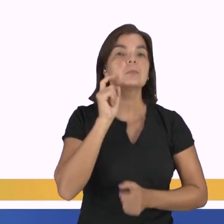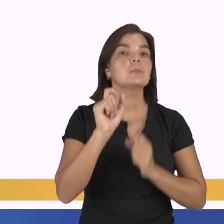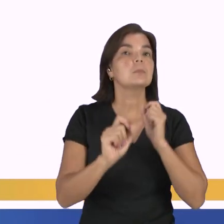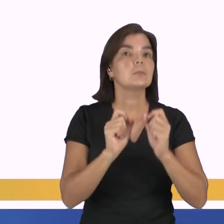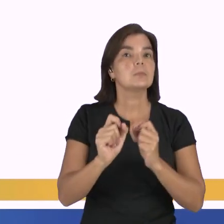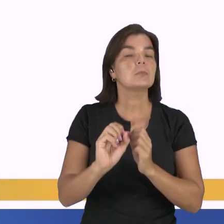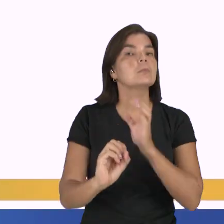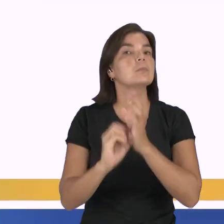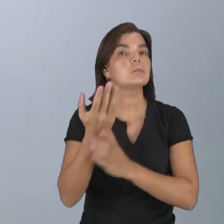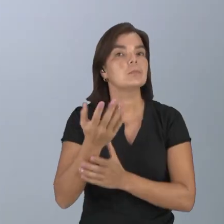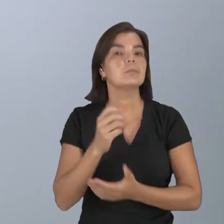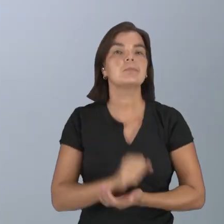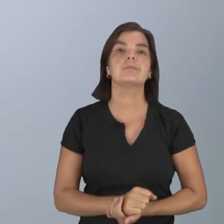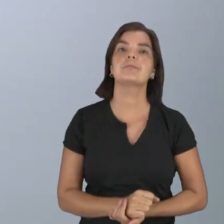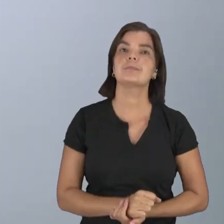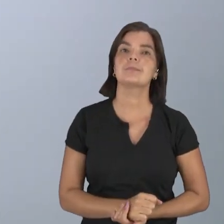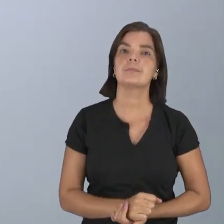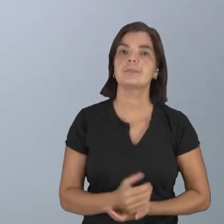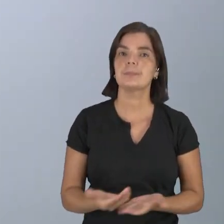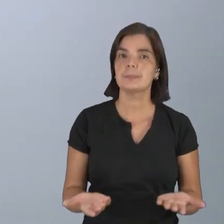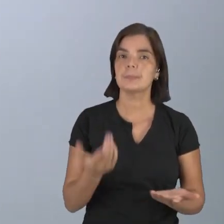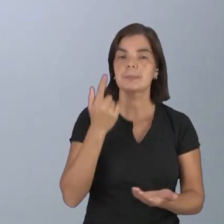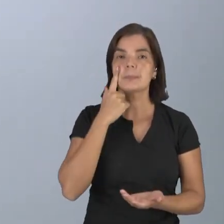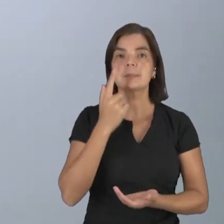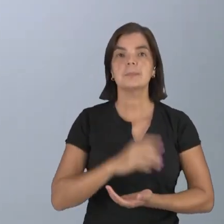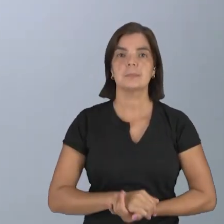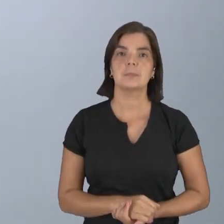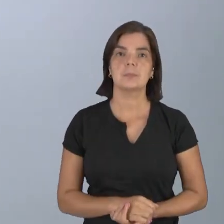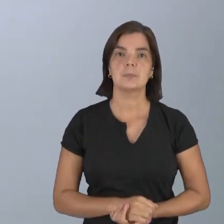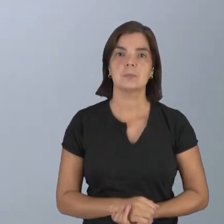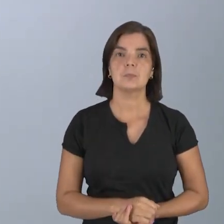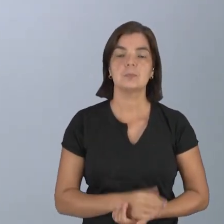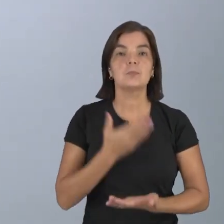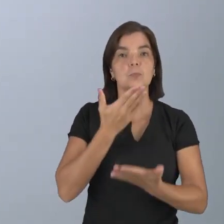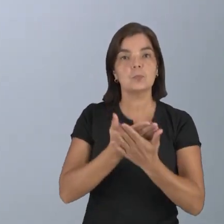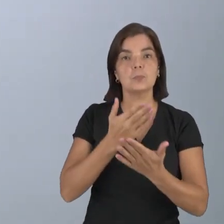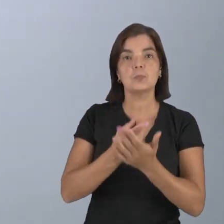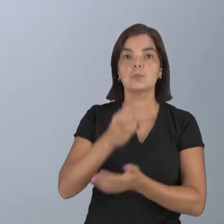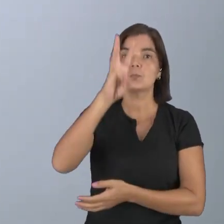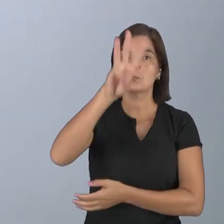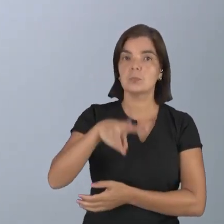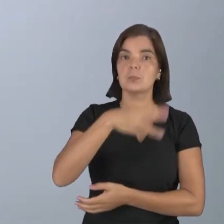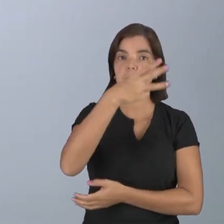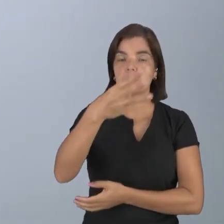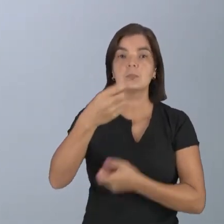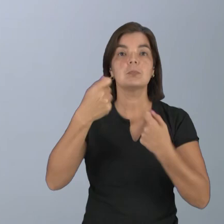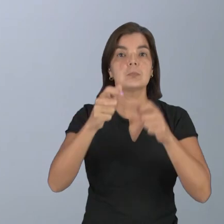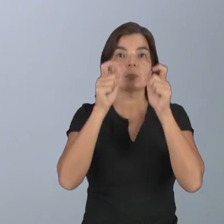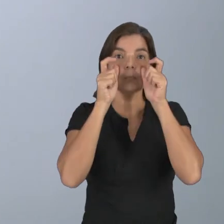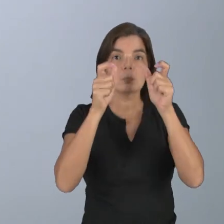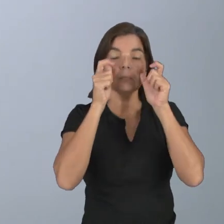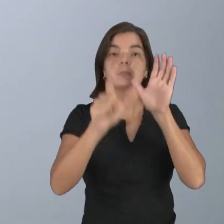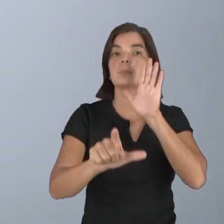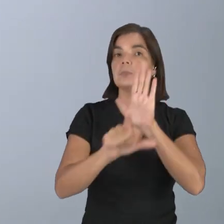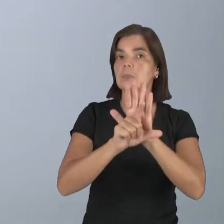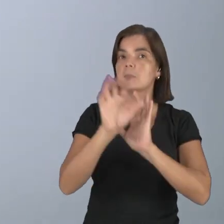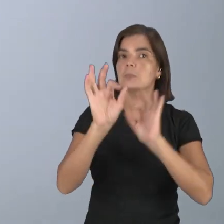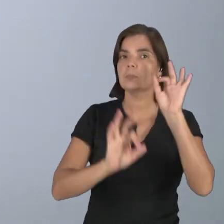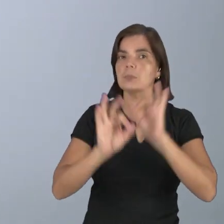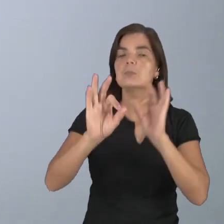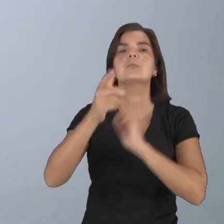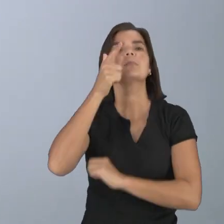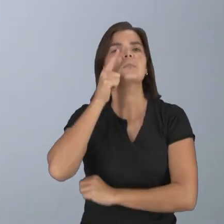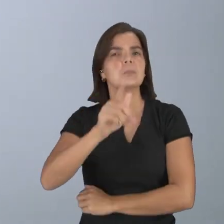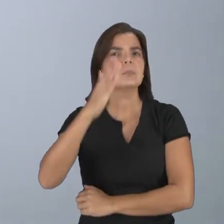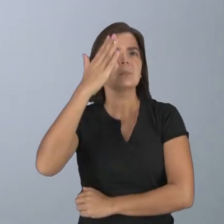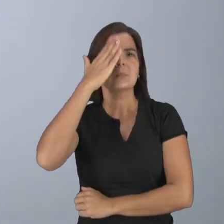ter noção do que que acontece Então vem para cá agora para a gente entender o estudo de matrizes depende muito de atenção e a lei de informação quando